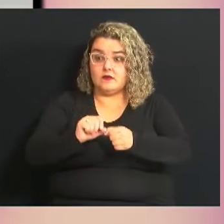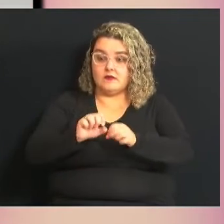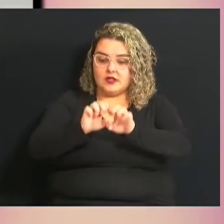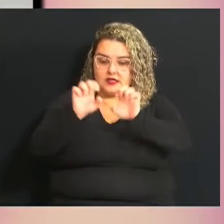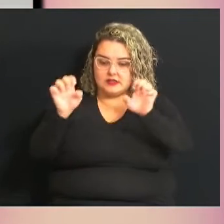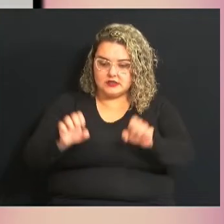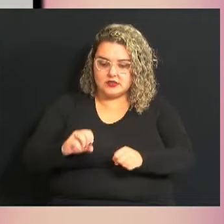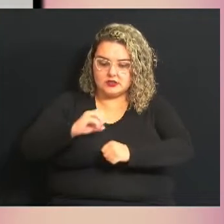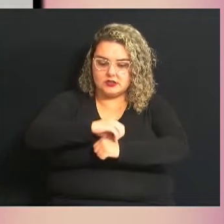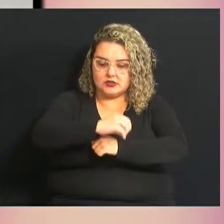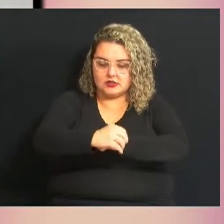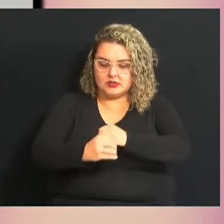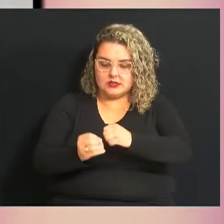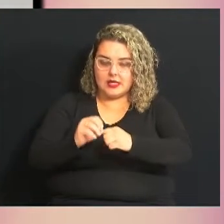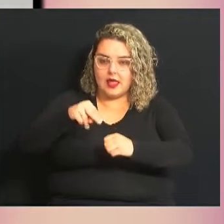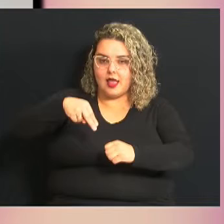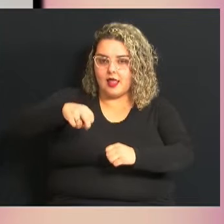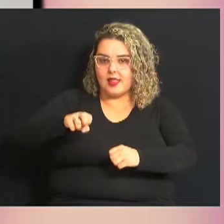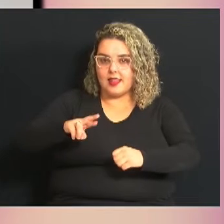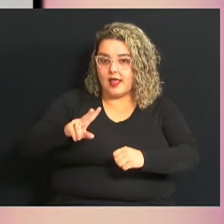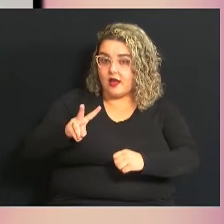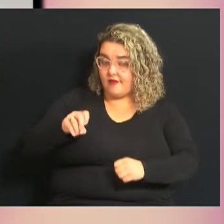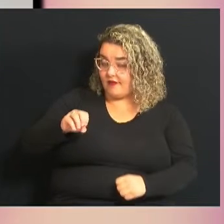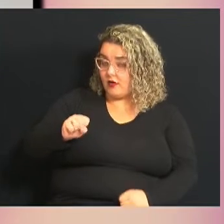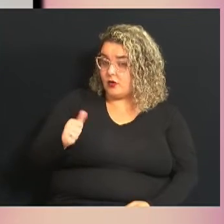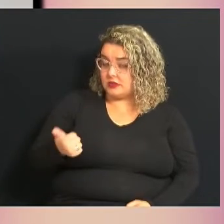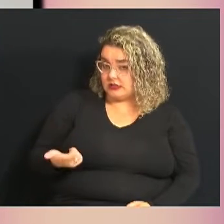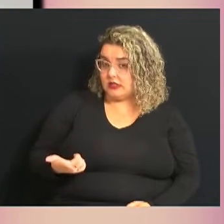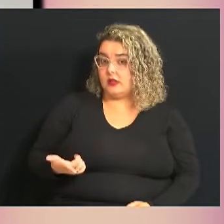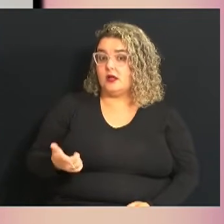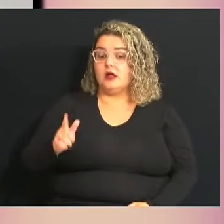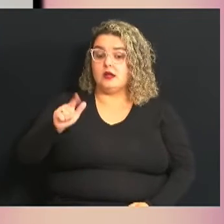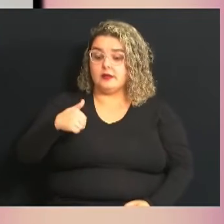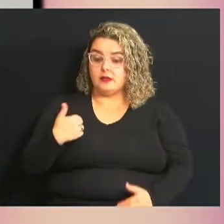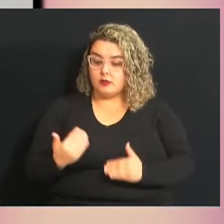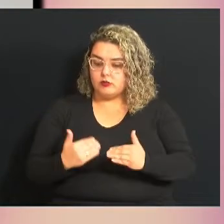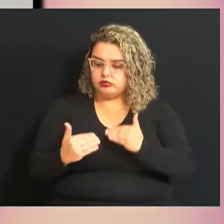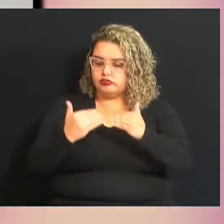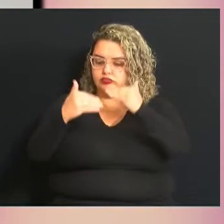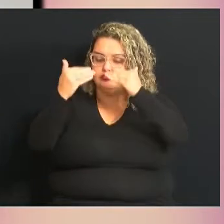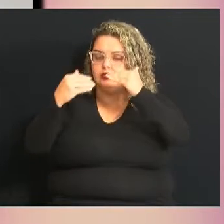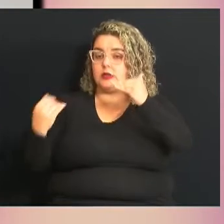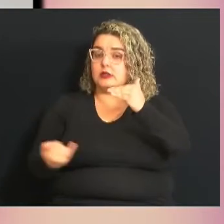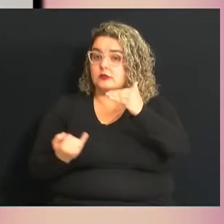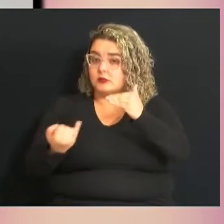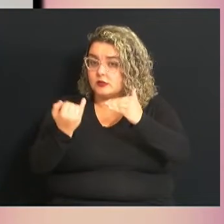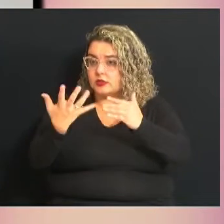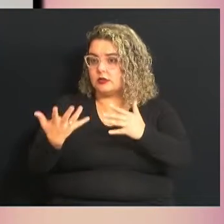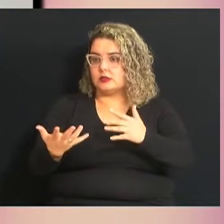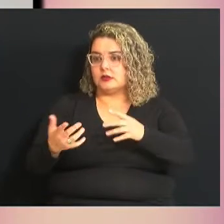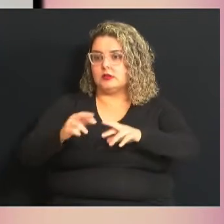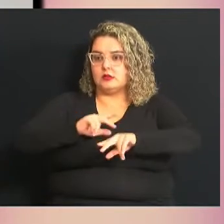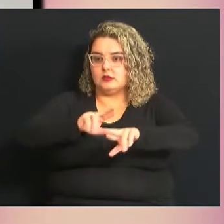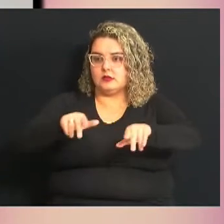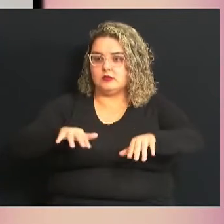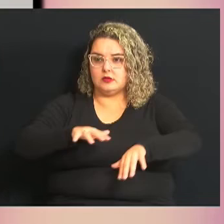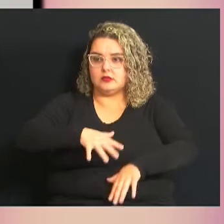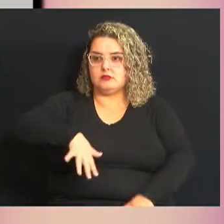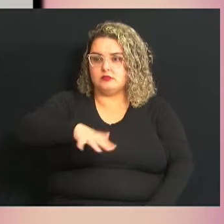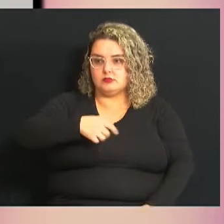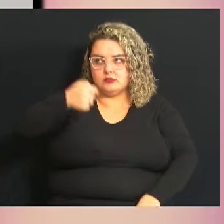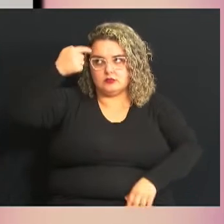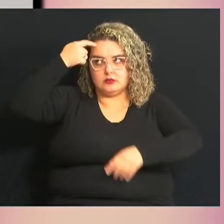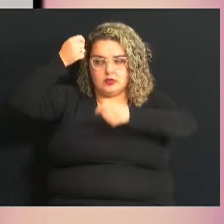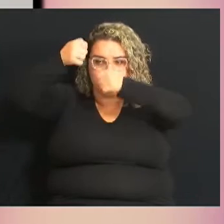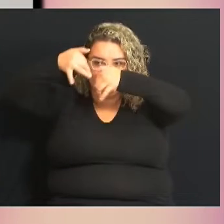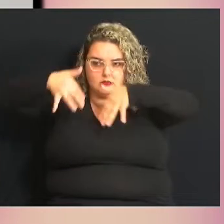célula nervosa, né? E ele tem uma progressão muito importante entre várias áreas, como regeneração de nervos